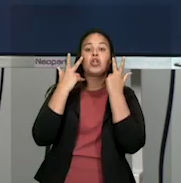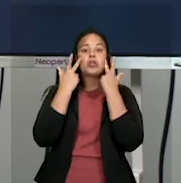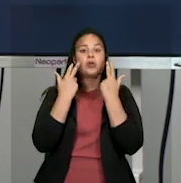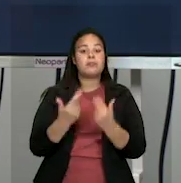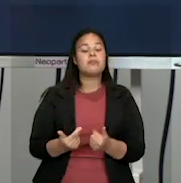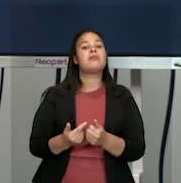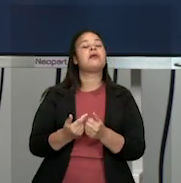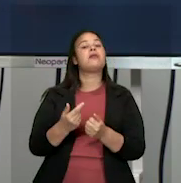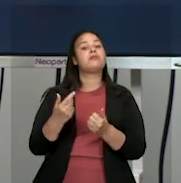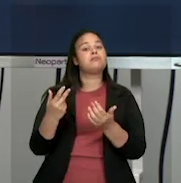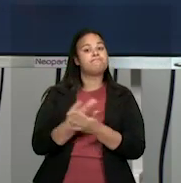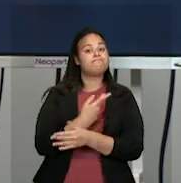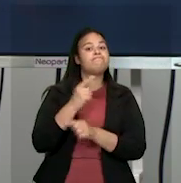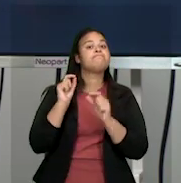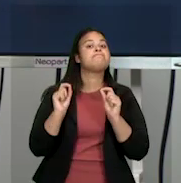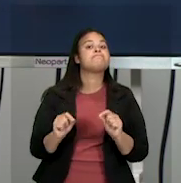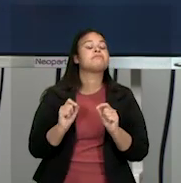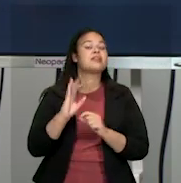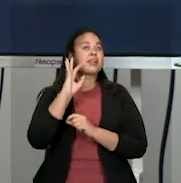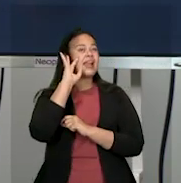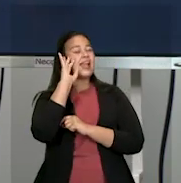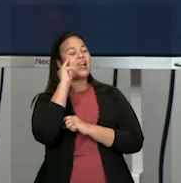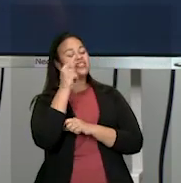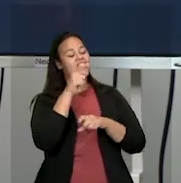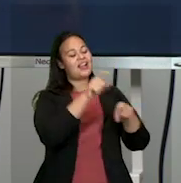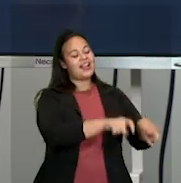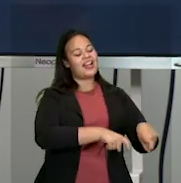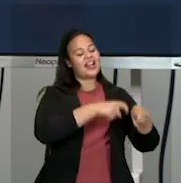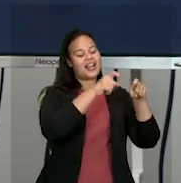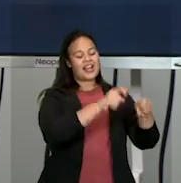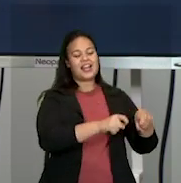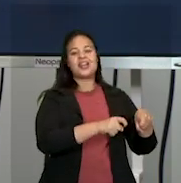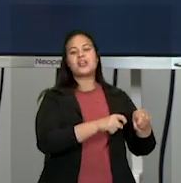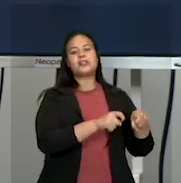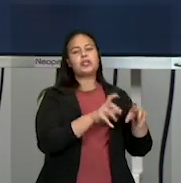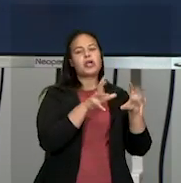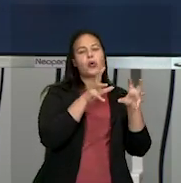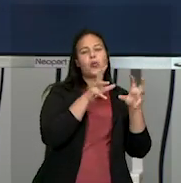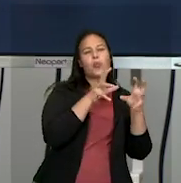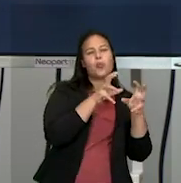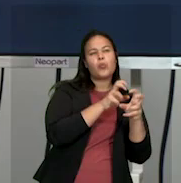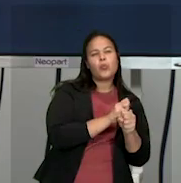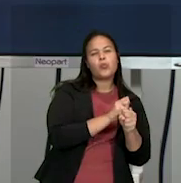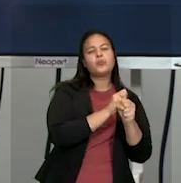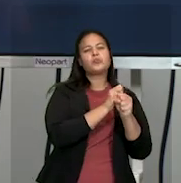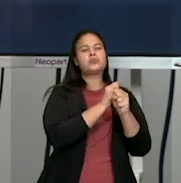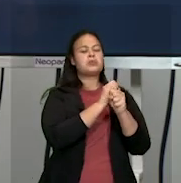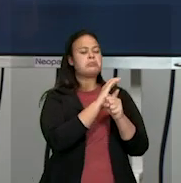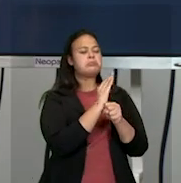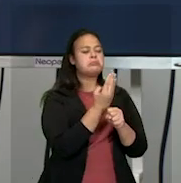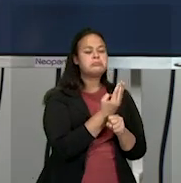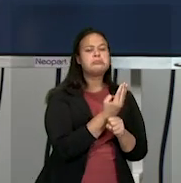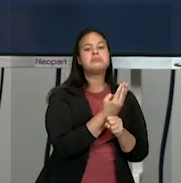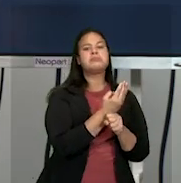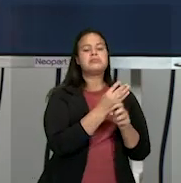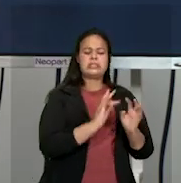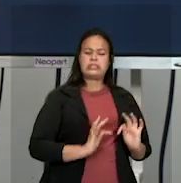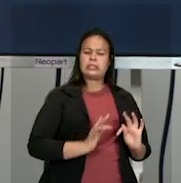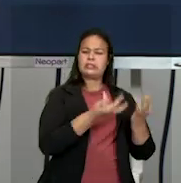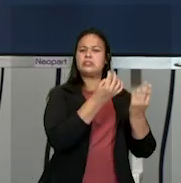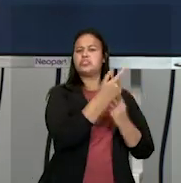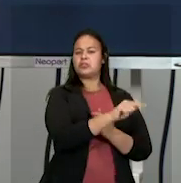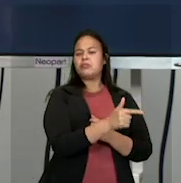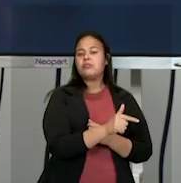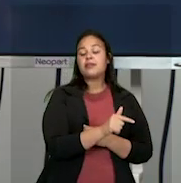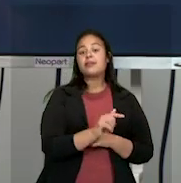gente cometer é achar que no campo é tudo muito rústico, que no campo não se usa tecnologia como se usa